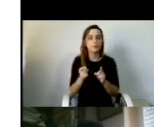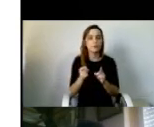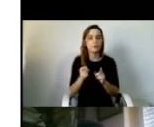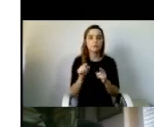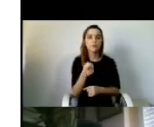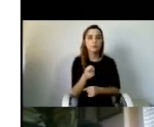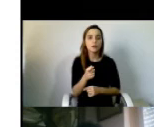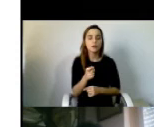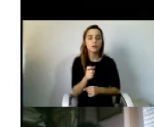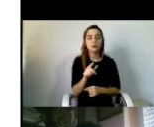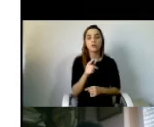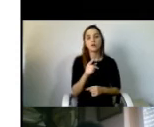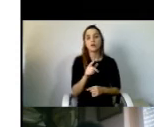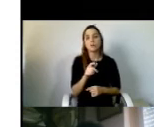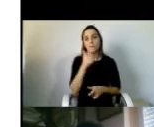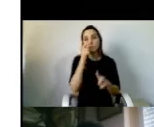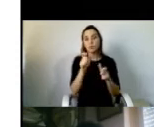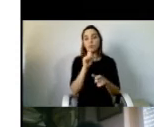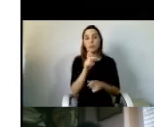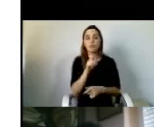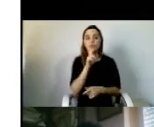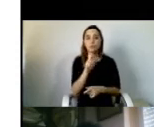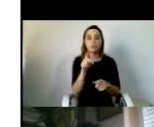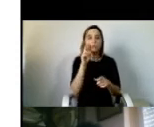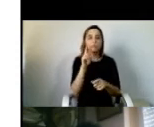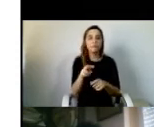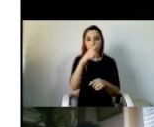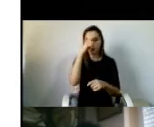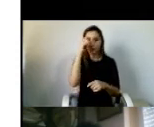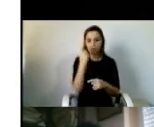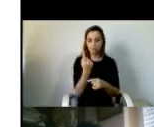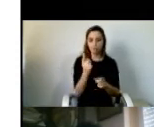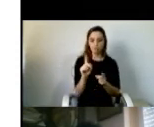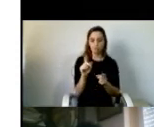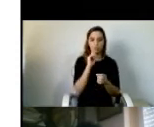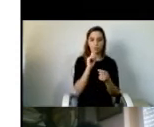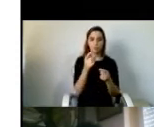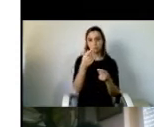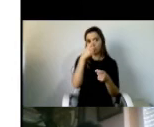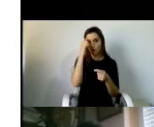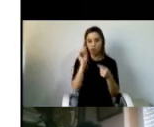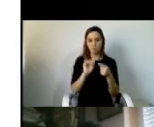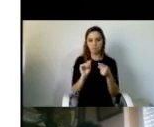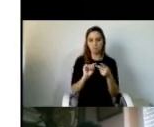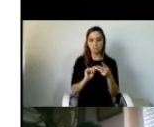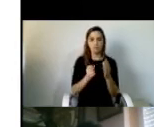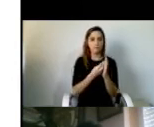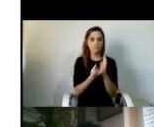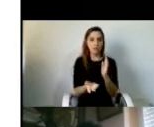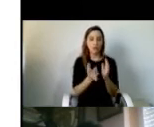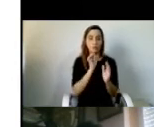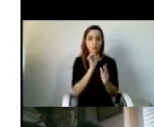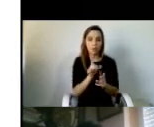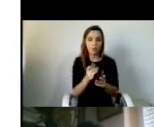aqui nesta pergunta, as pessoas podiam responder e identificar mais do que um tipo de dificuldade. Aquelas que surgem com maior premência são as